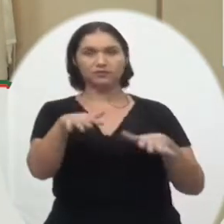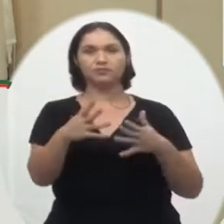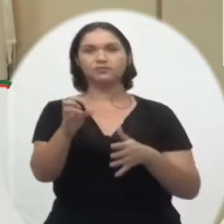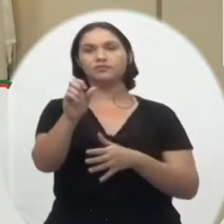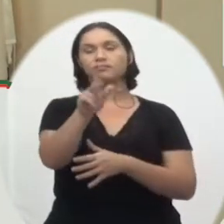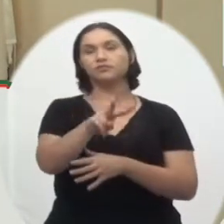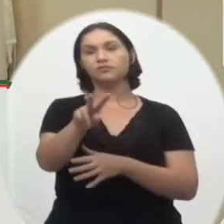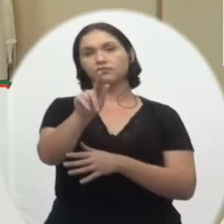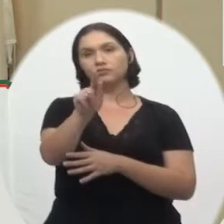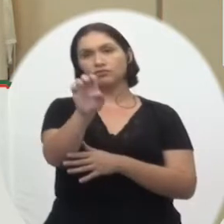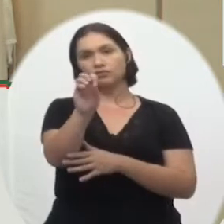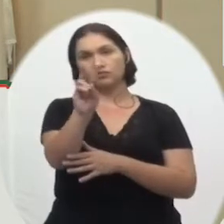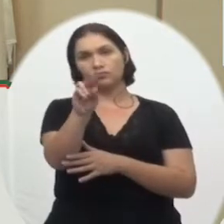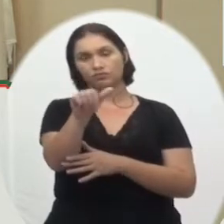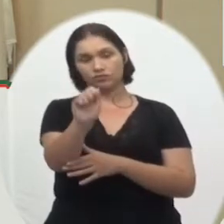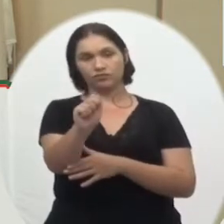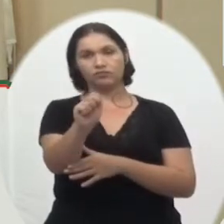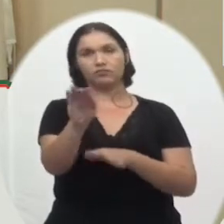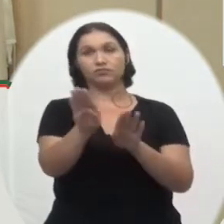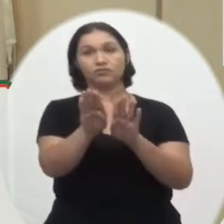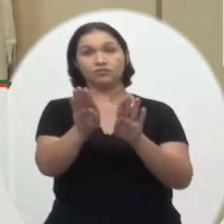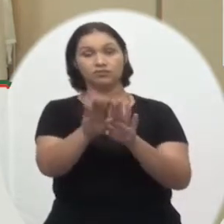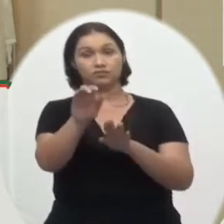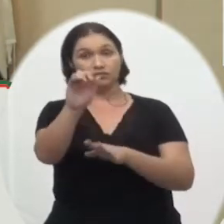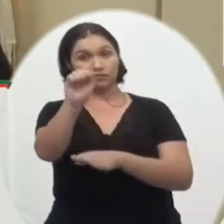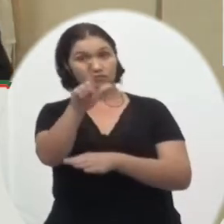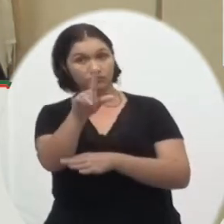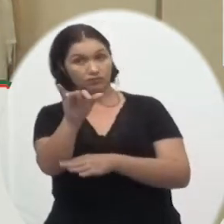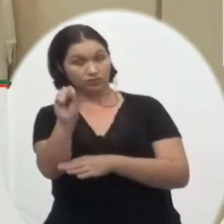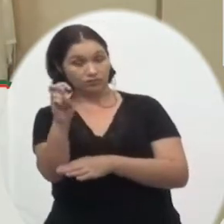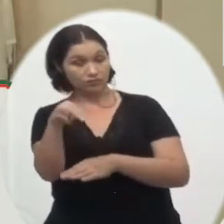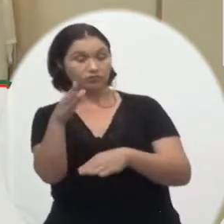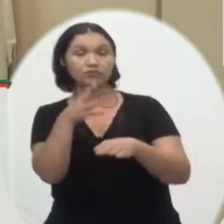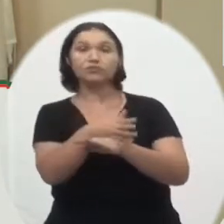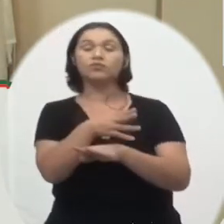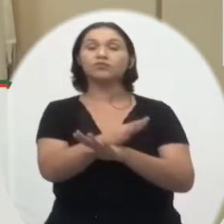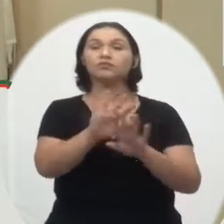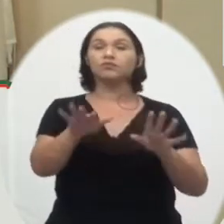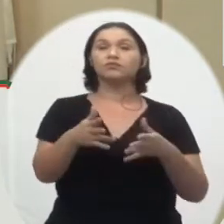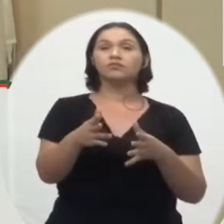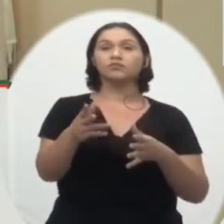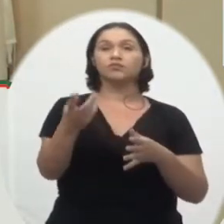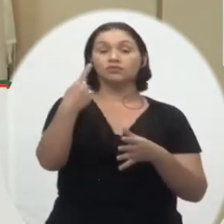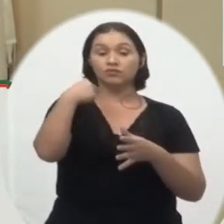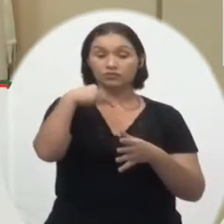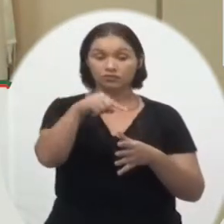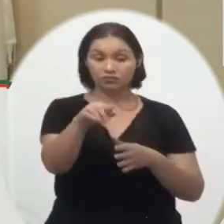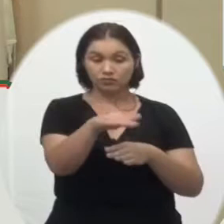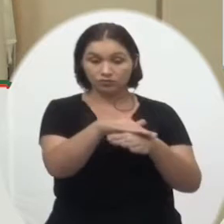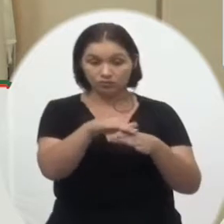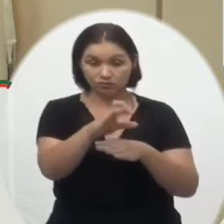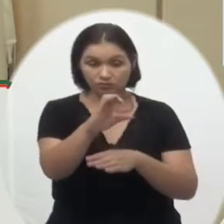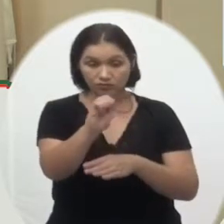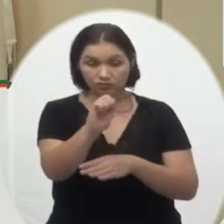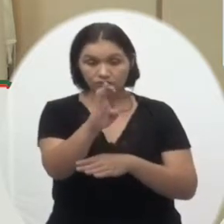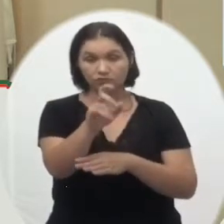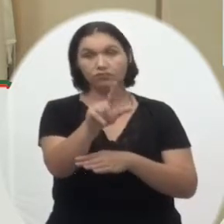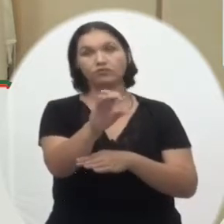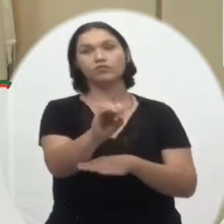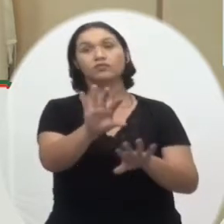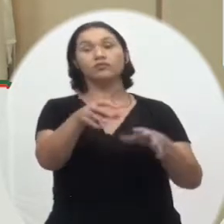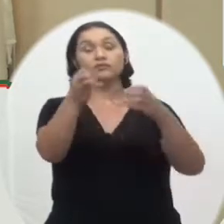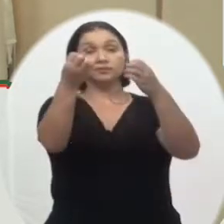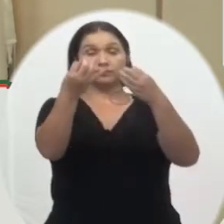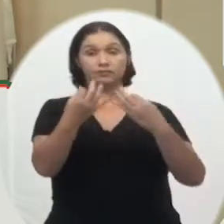que também, e o vereador Alisson. Nós tivemos lá, o Acélio Casagrande, ele colocou em prática aquela situação de